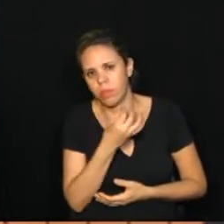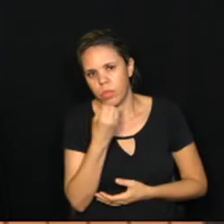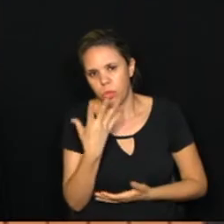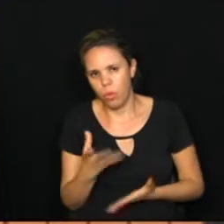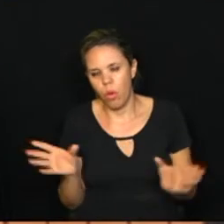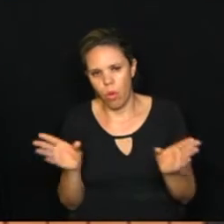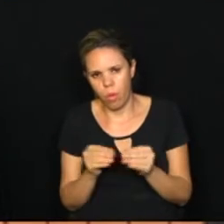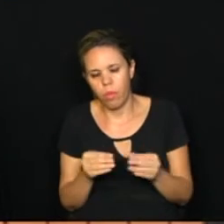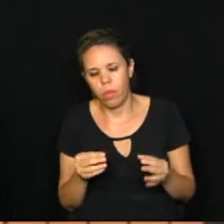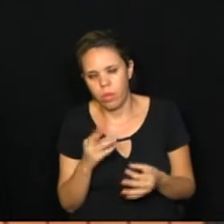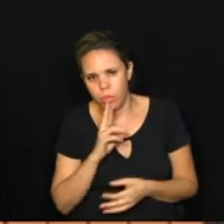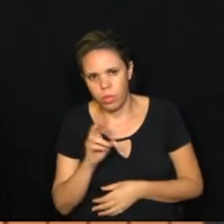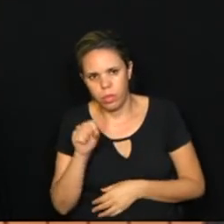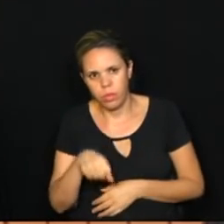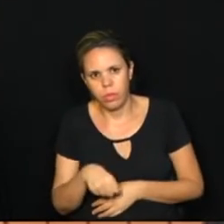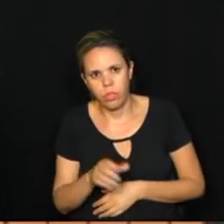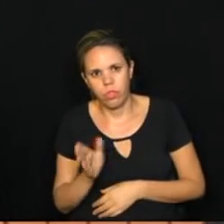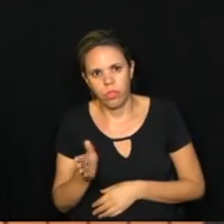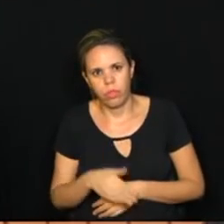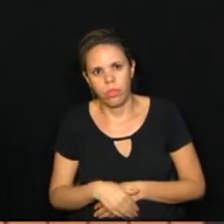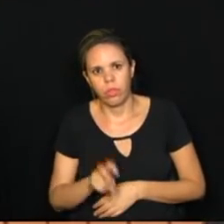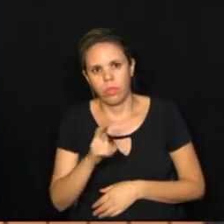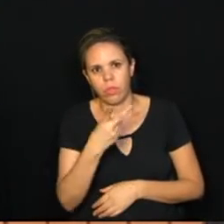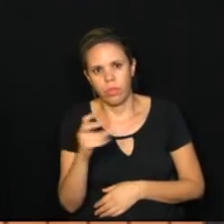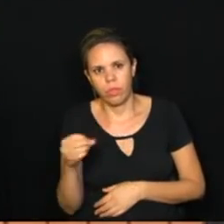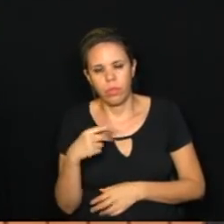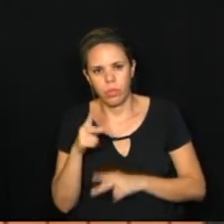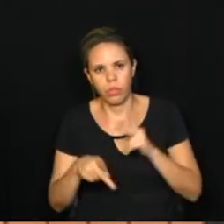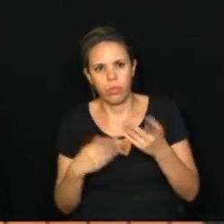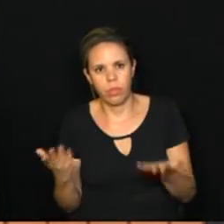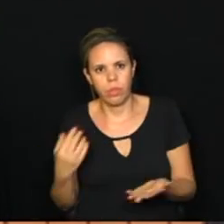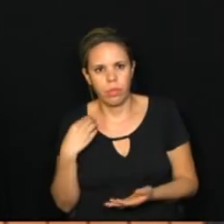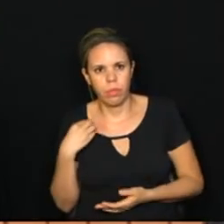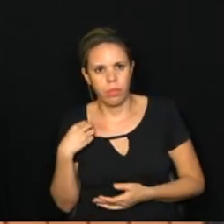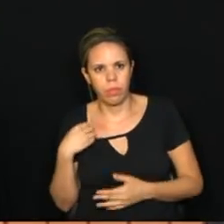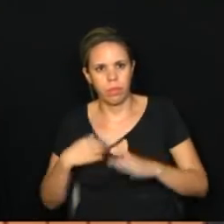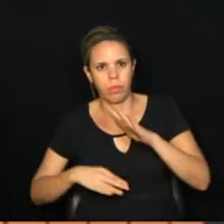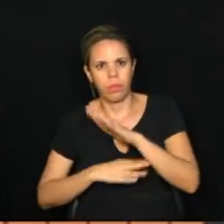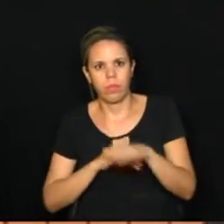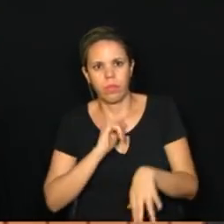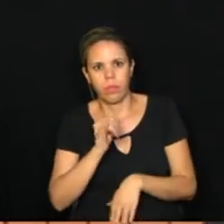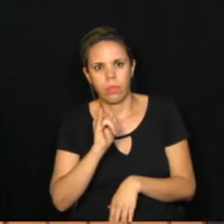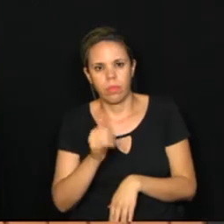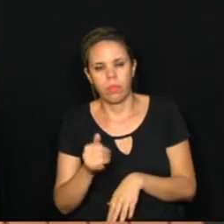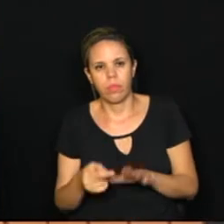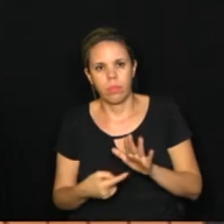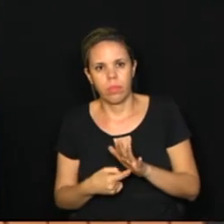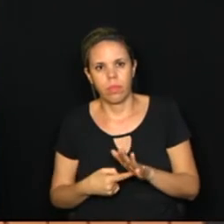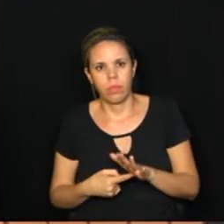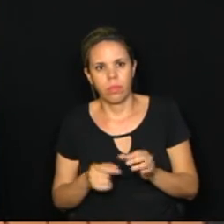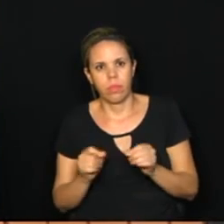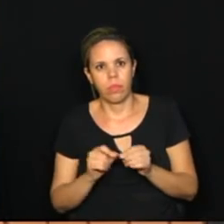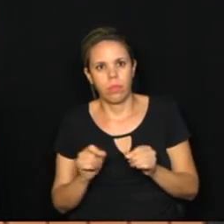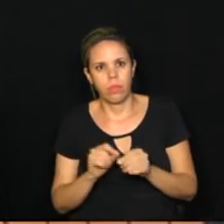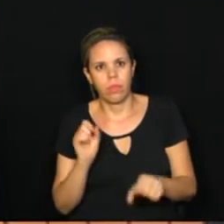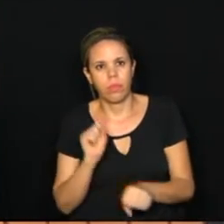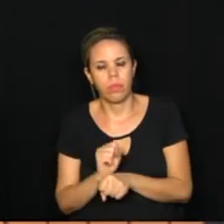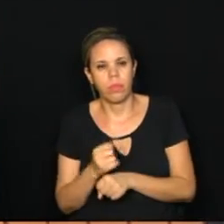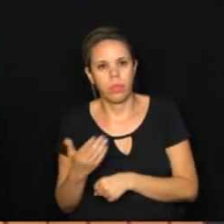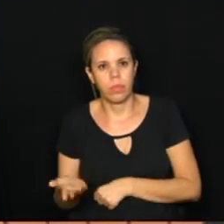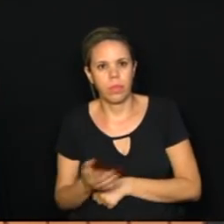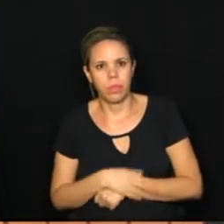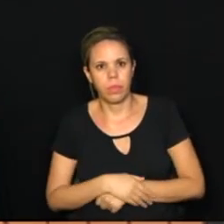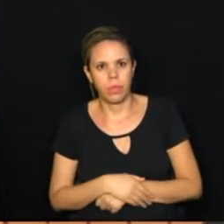sucinta. Olha, já são 5h20, o pessoal aqui da Câmara está me sinalizando que eles vão ter que fazer uma parada aqui